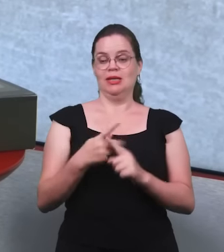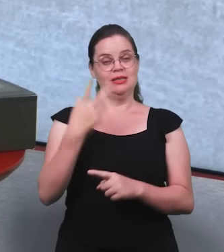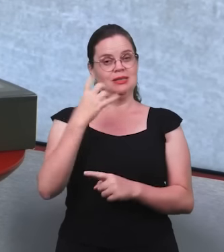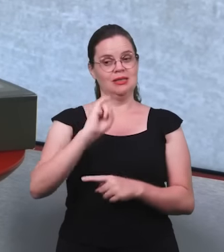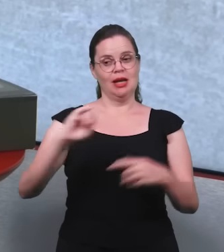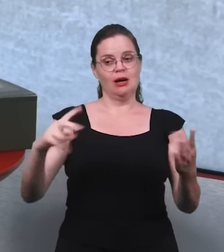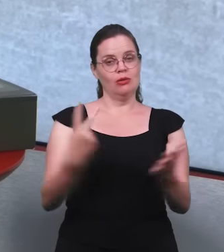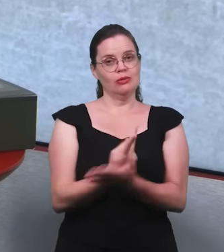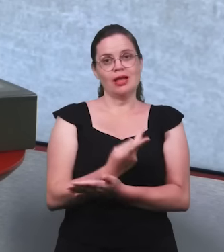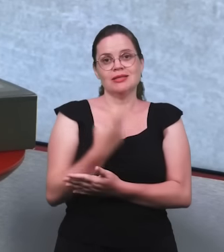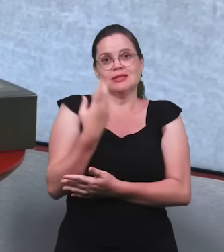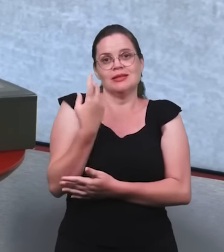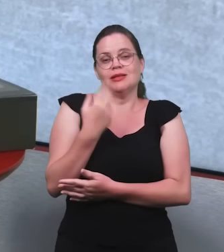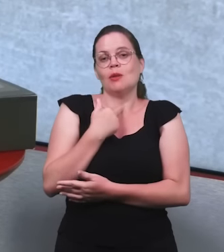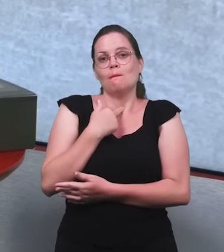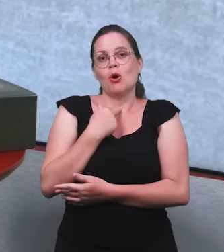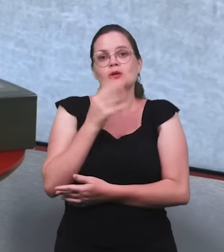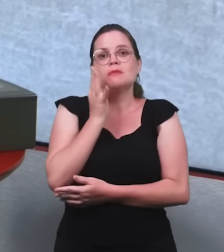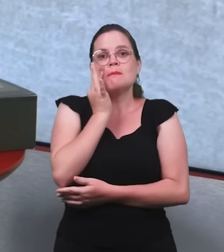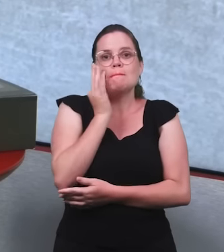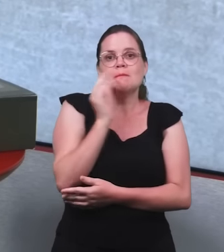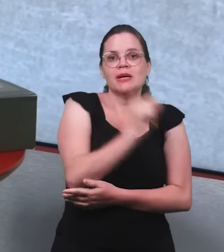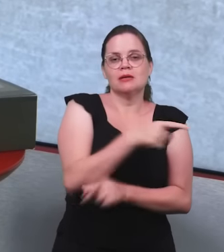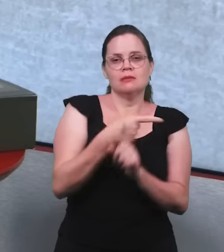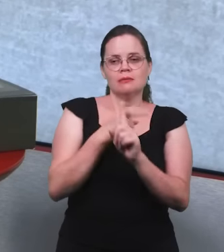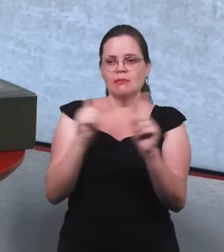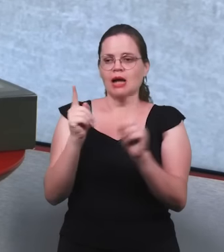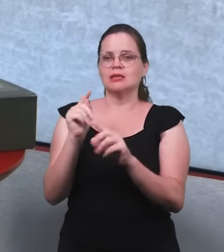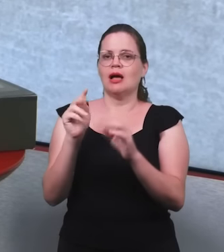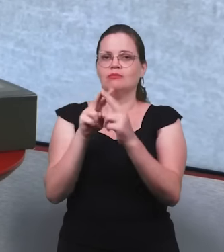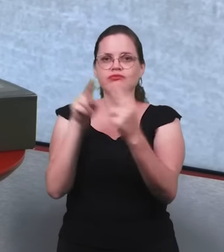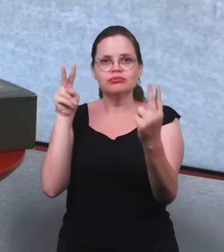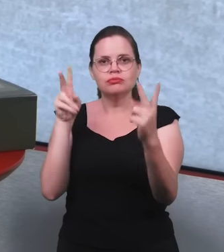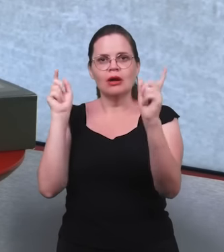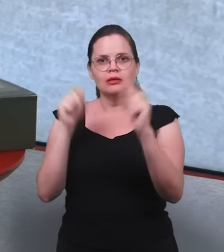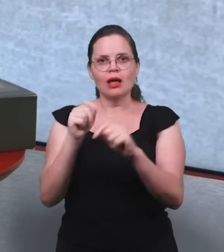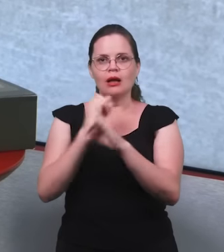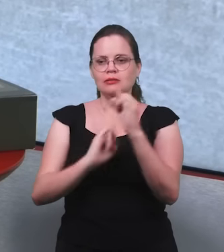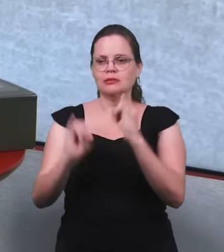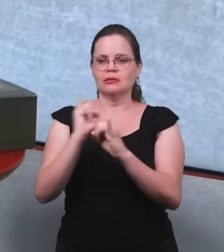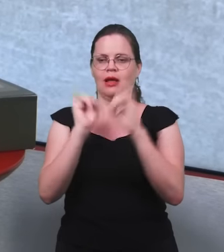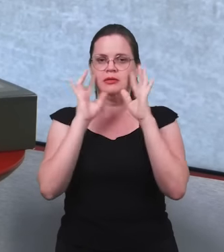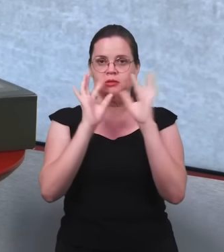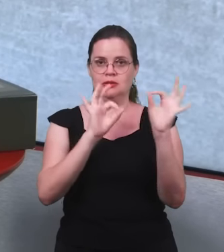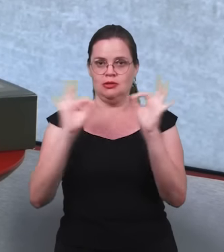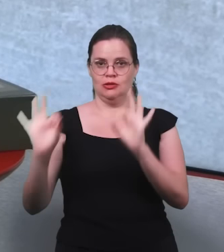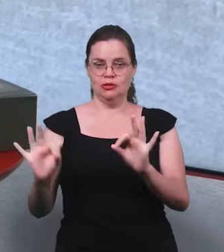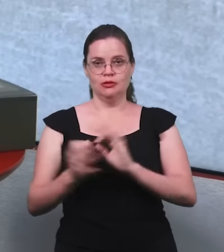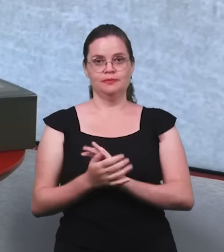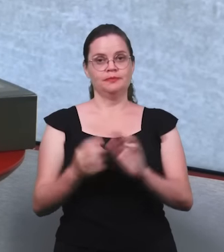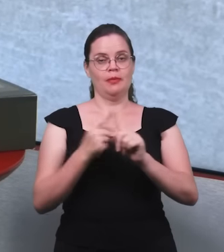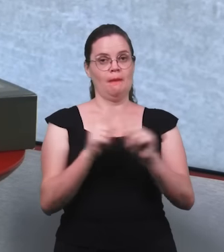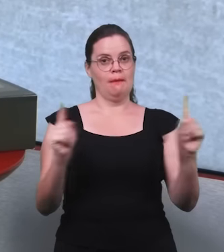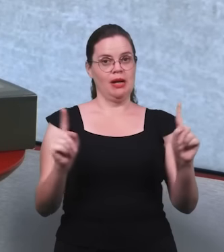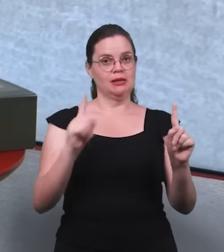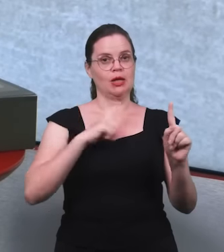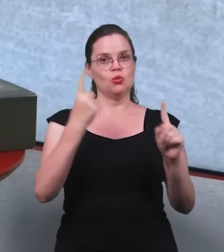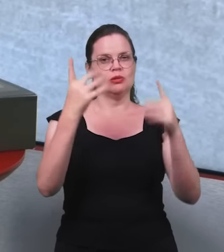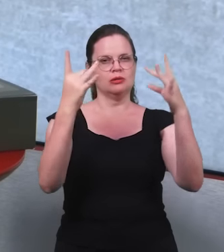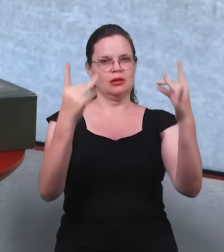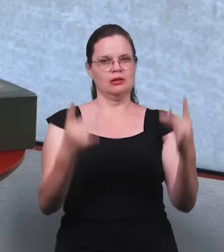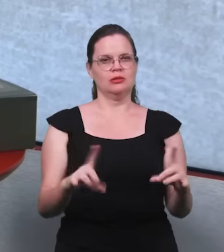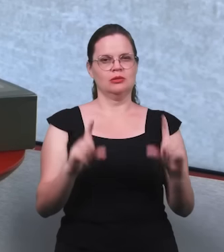circunstancialmente, tenha que participar daquele culto de forma online. Mas, por outro lado, tem um detalhe: